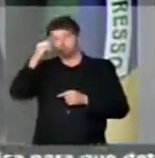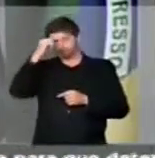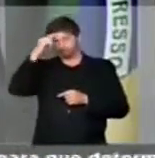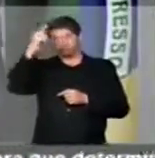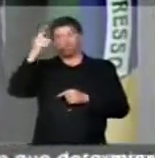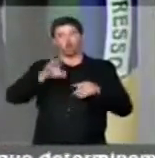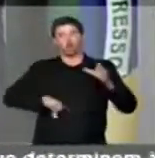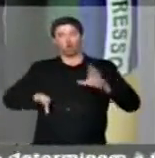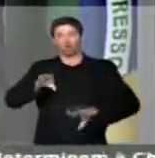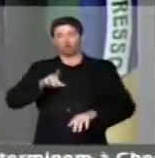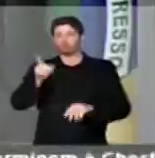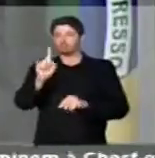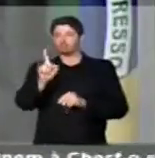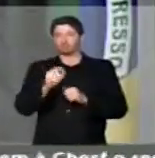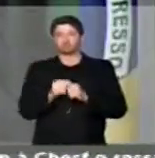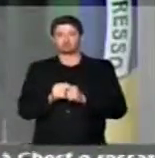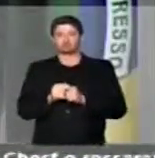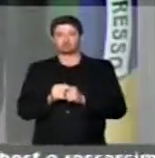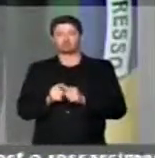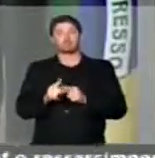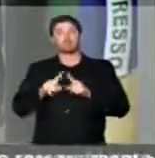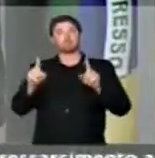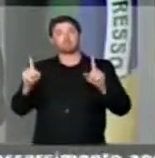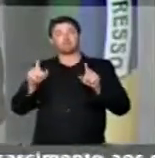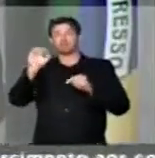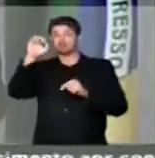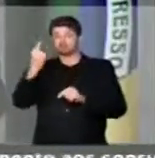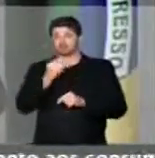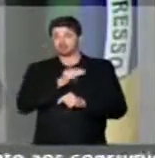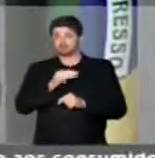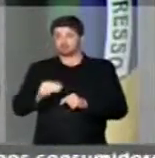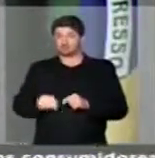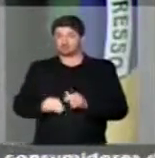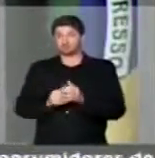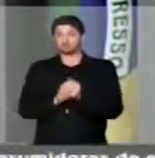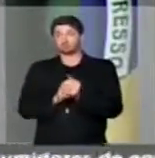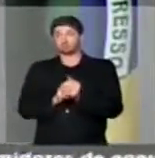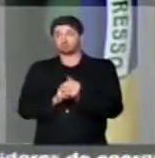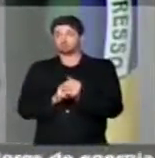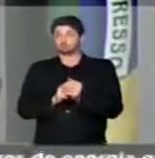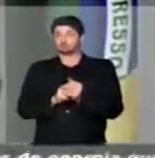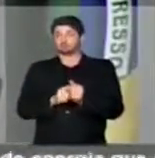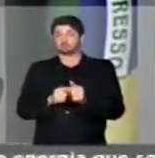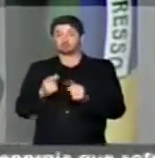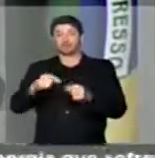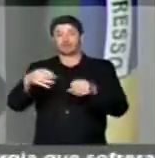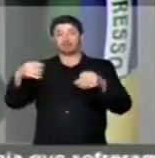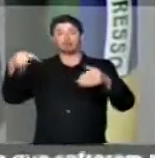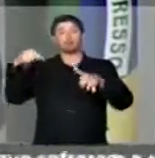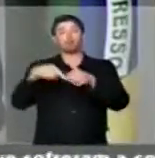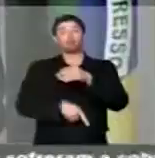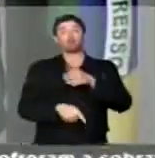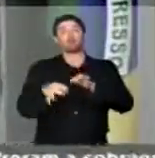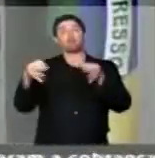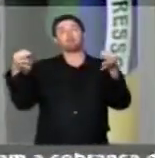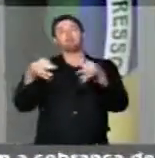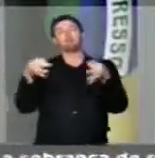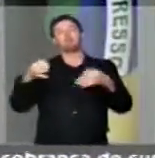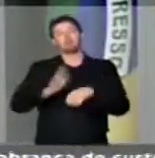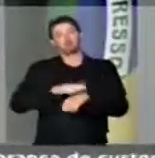a corrupção no Brasil. Mas, ex-ministro, o PT foi quem aperfeiçoou,